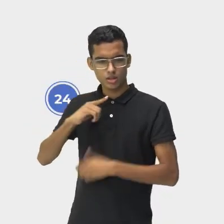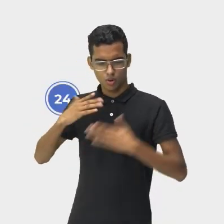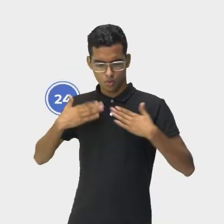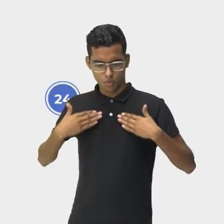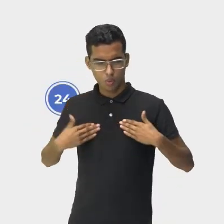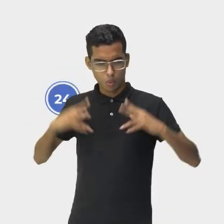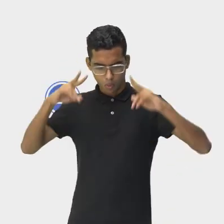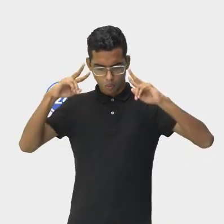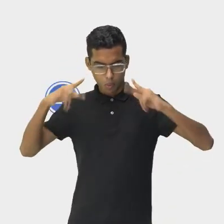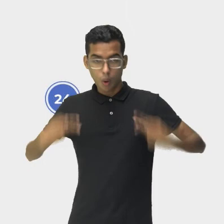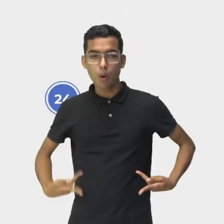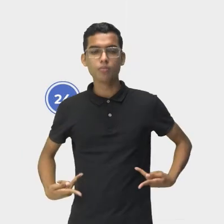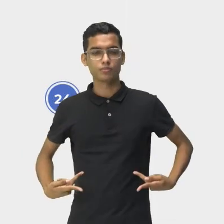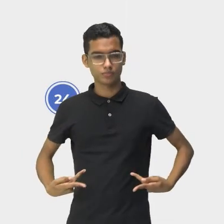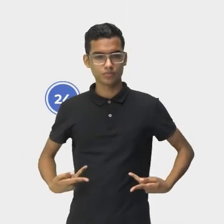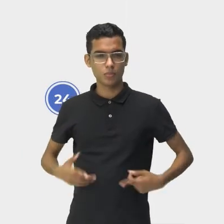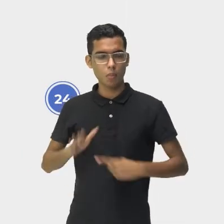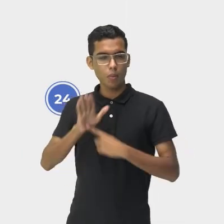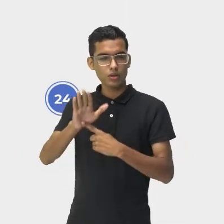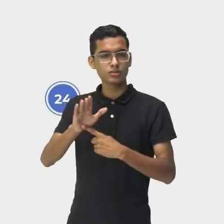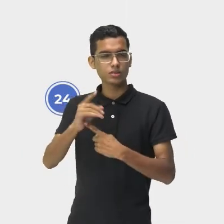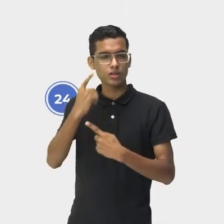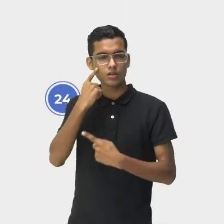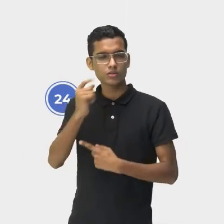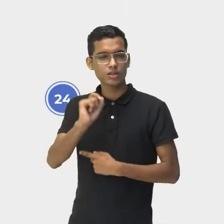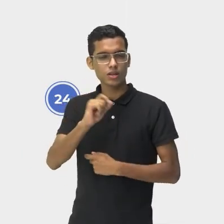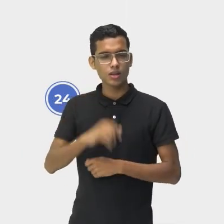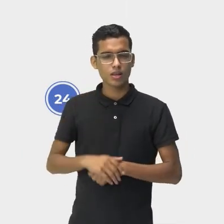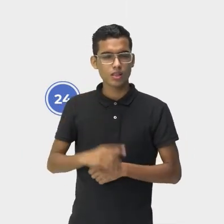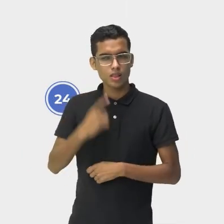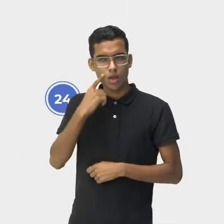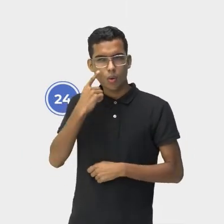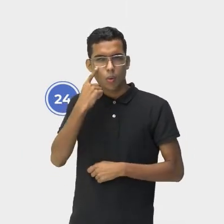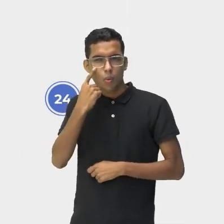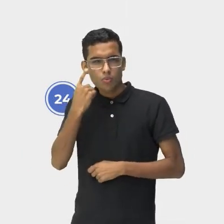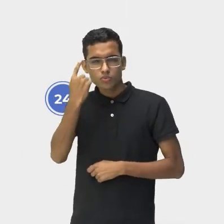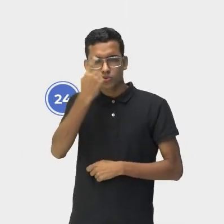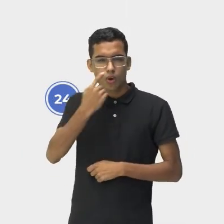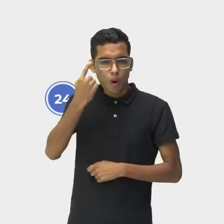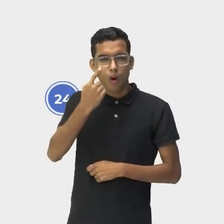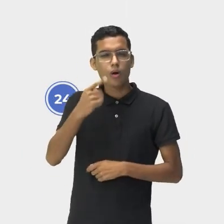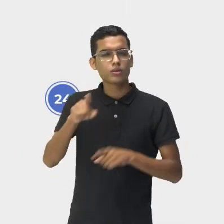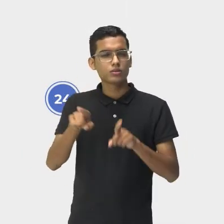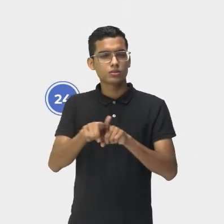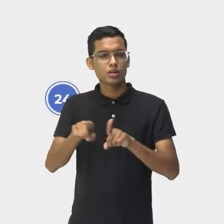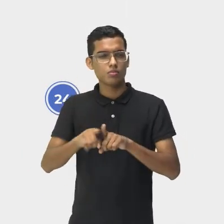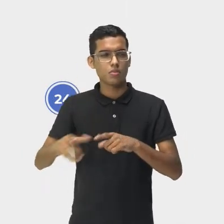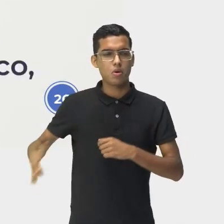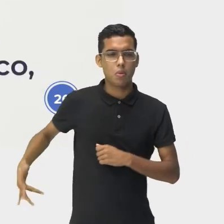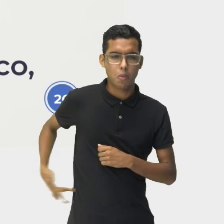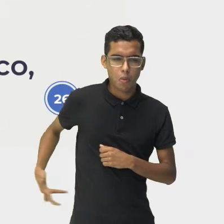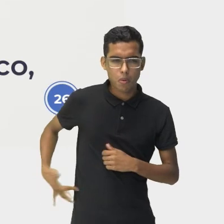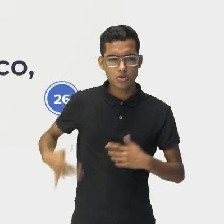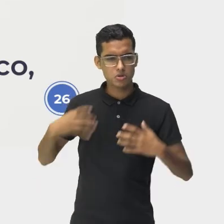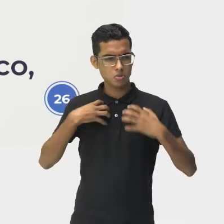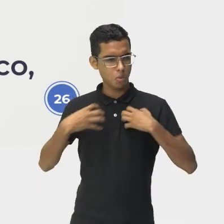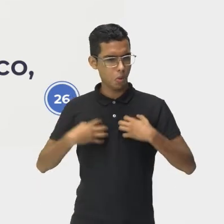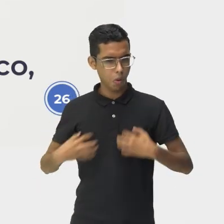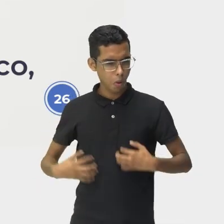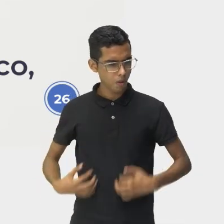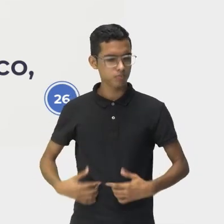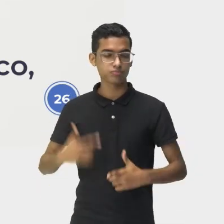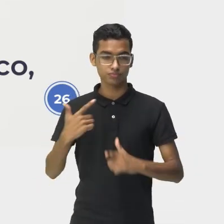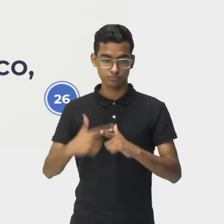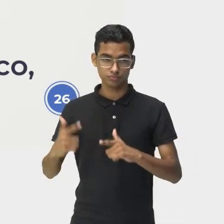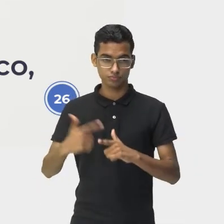são afetados, desde os nossos olhos até os nossos rins, tá bom? Mas eu trouxe para vocês o gabarito,